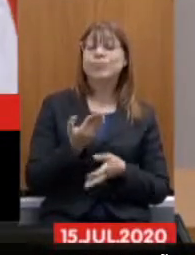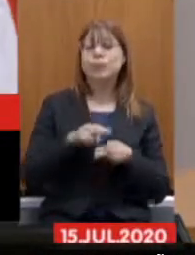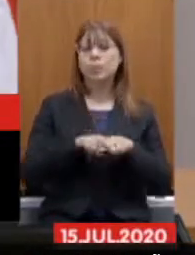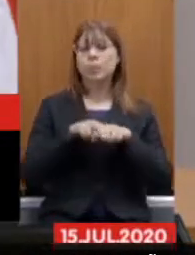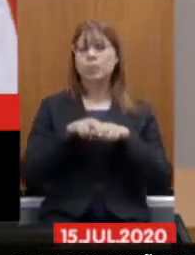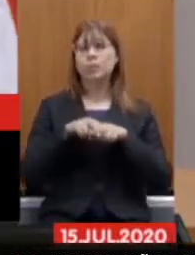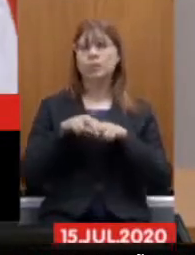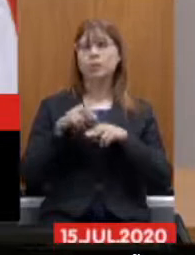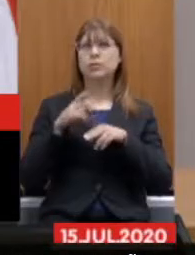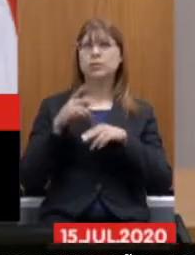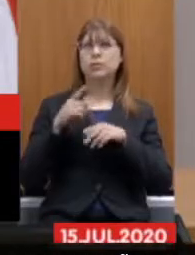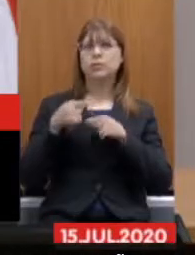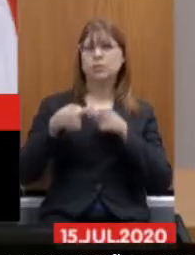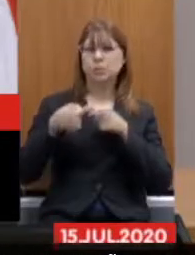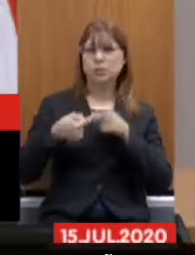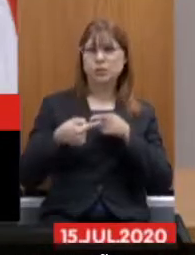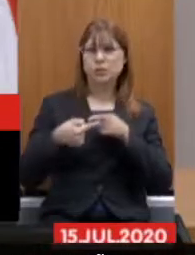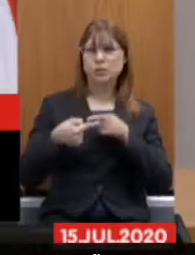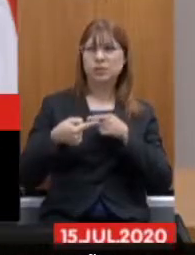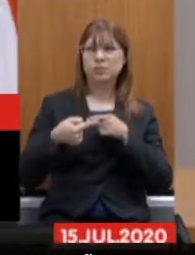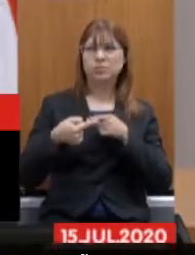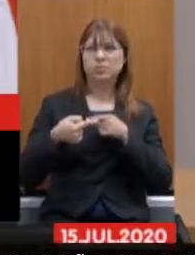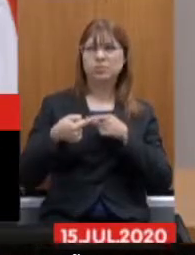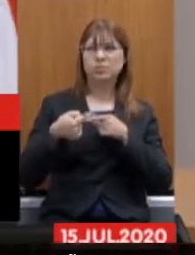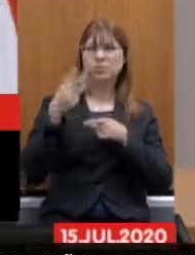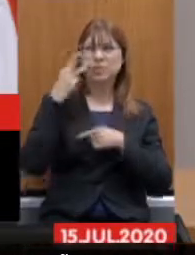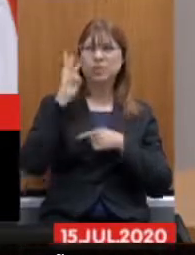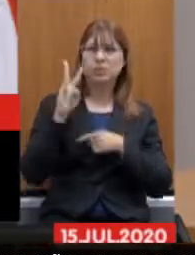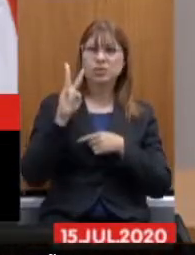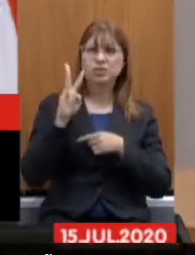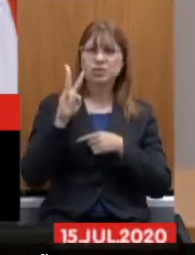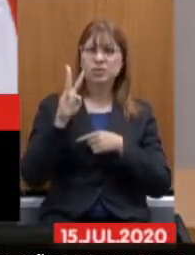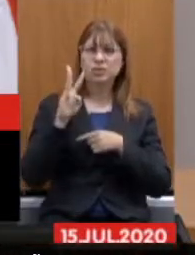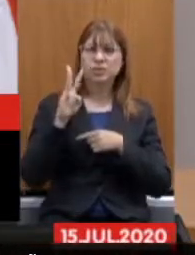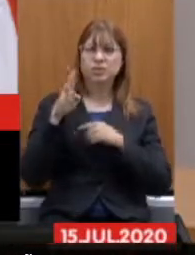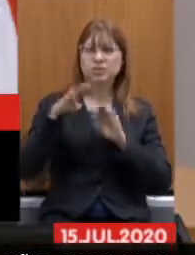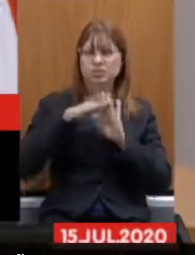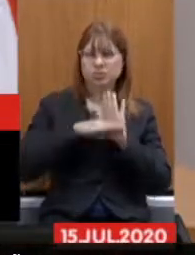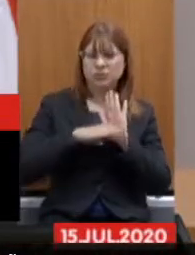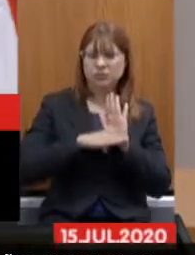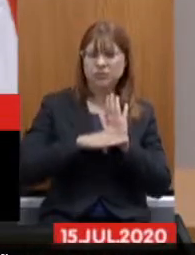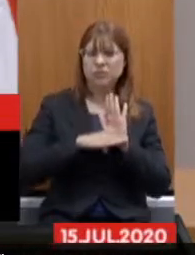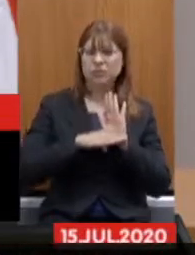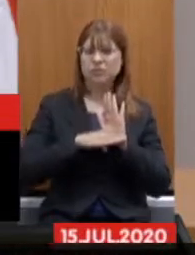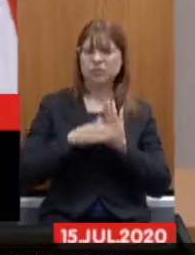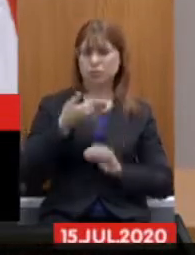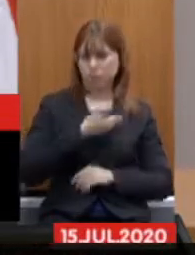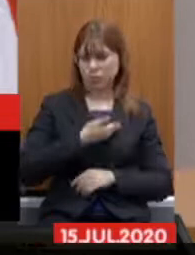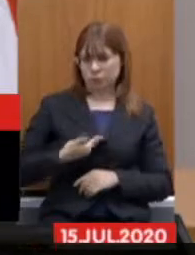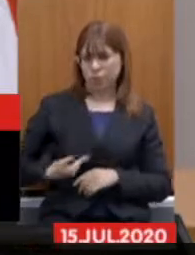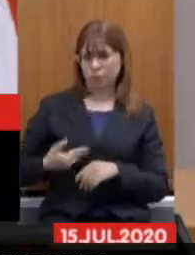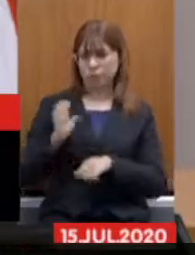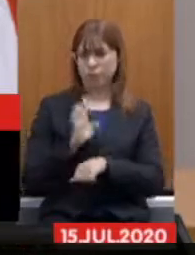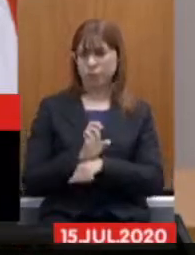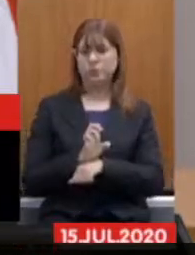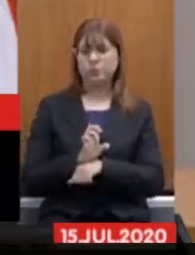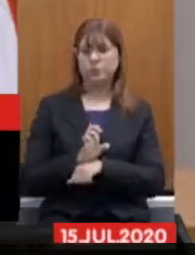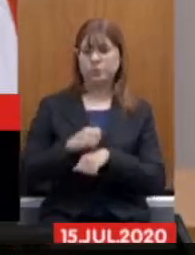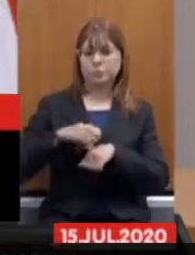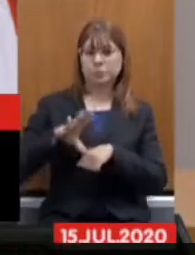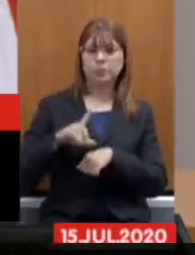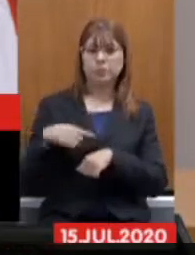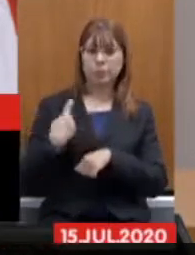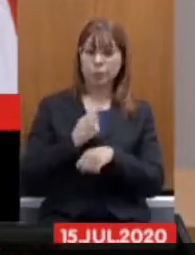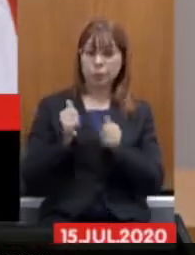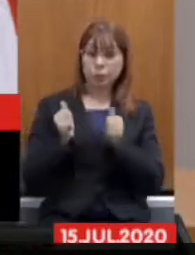na semana seguinte aliás três dias depois do protocolo do governo do estado nós em